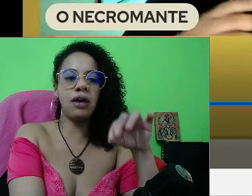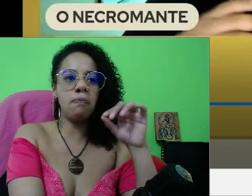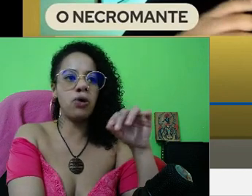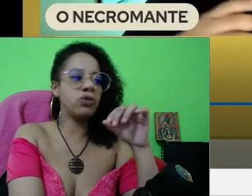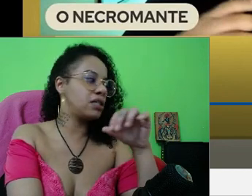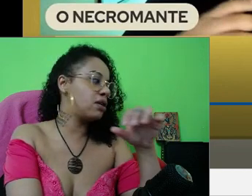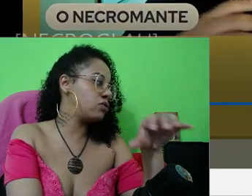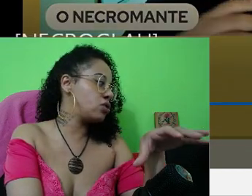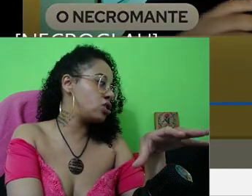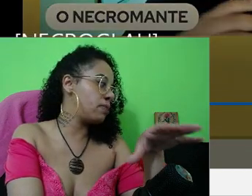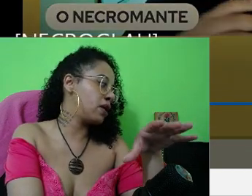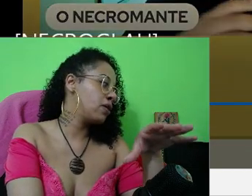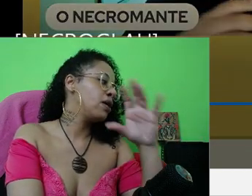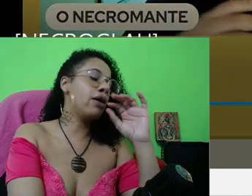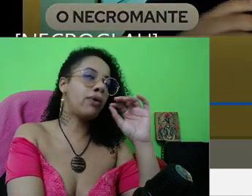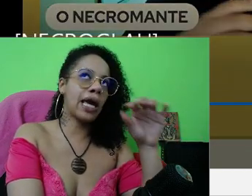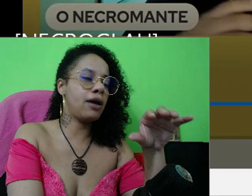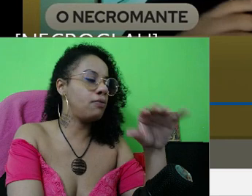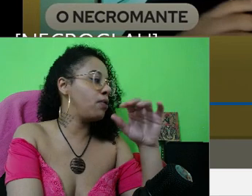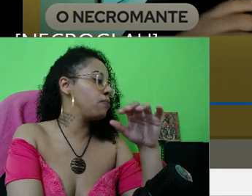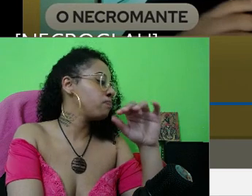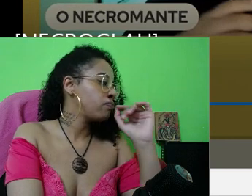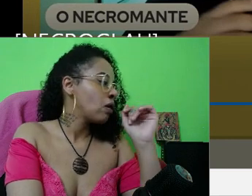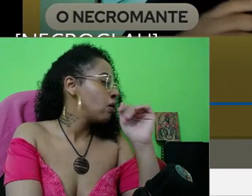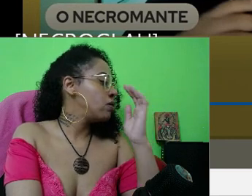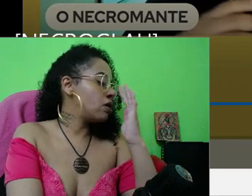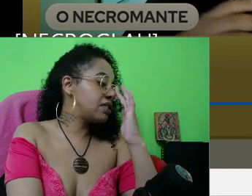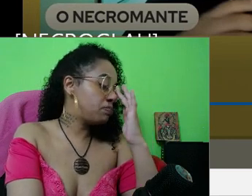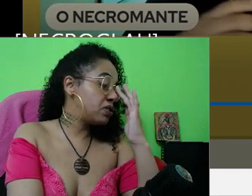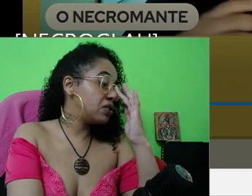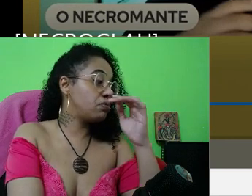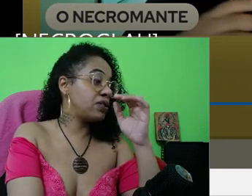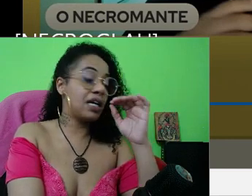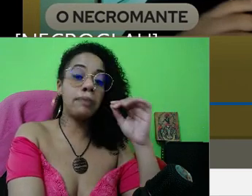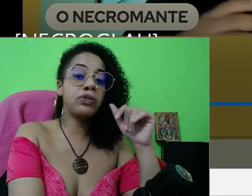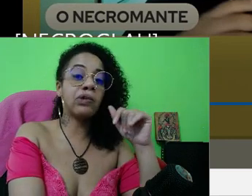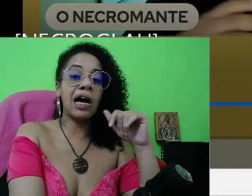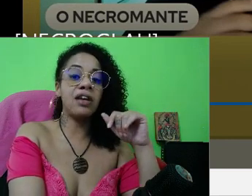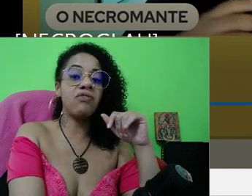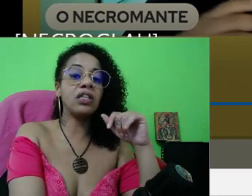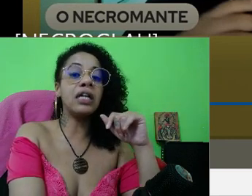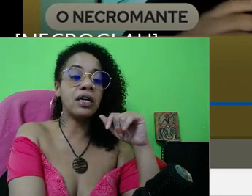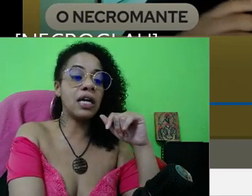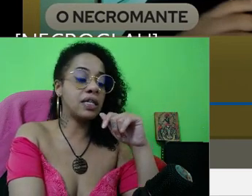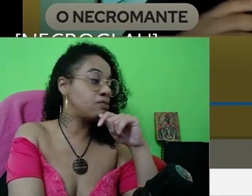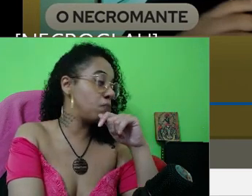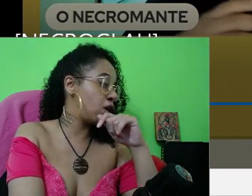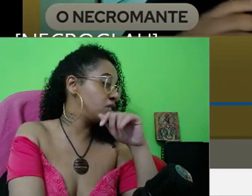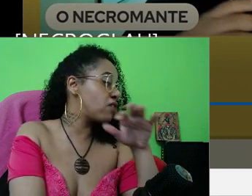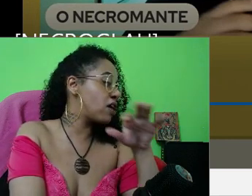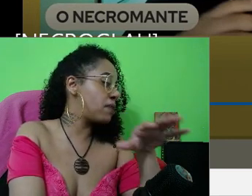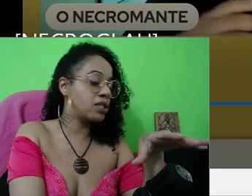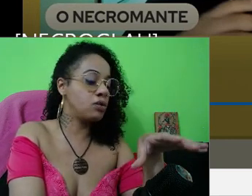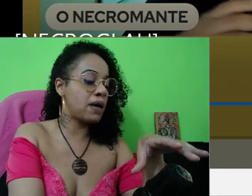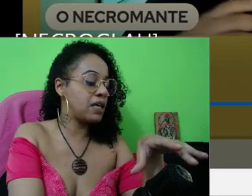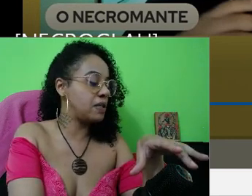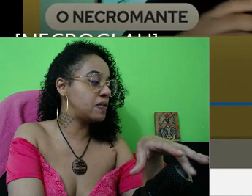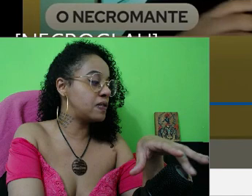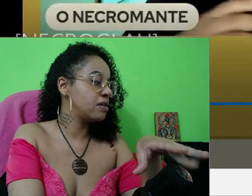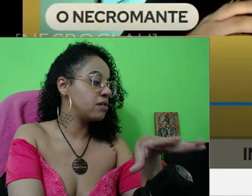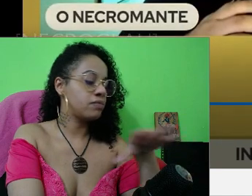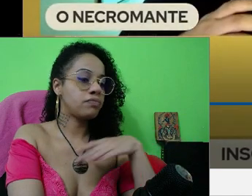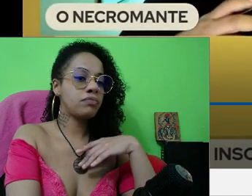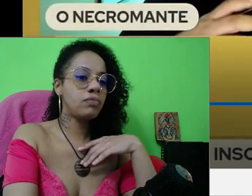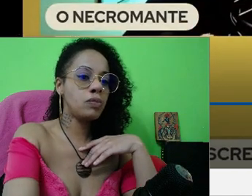Eu quero um pouco dessa autoestima eu quero meu Nossa precisamos encapsular e vender nas melhores farmácias do